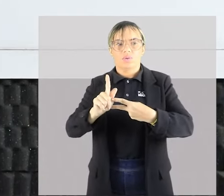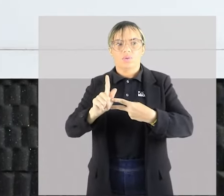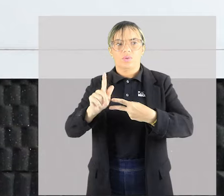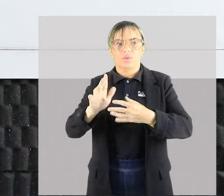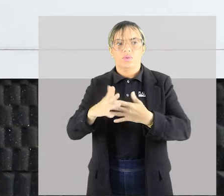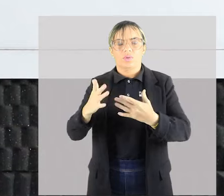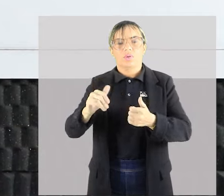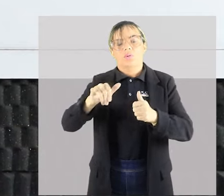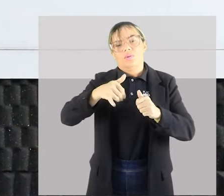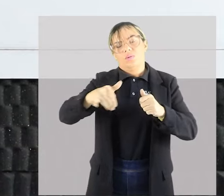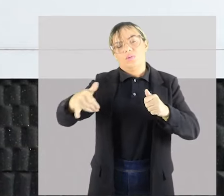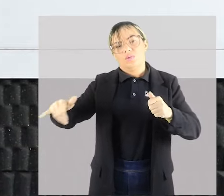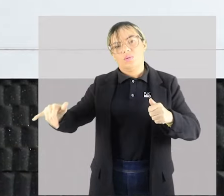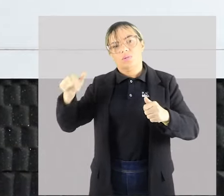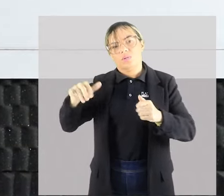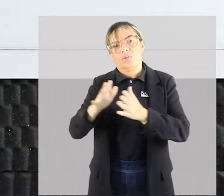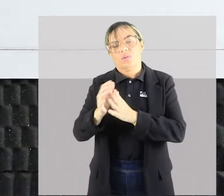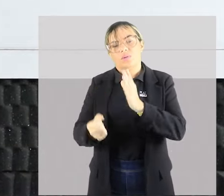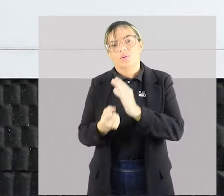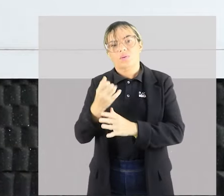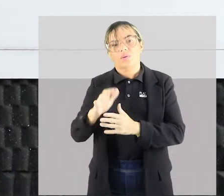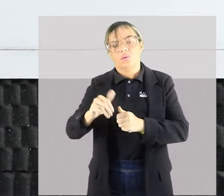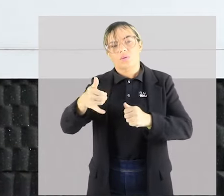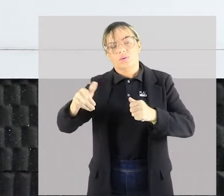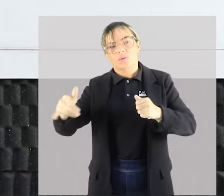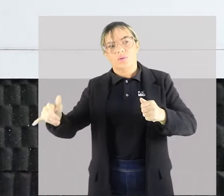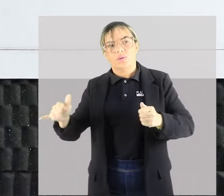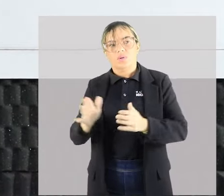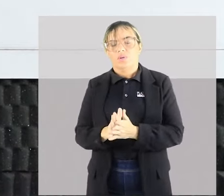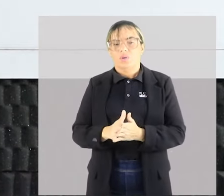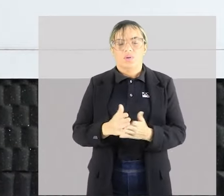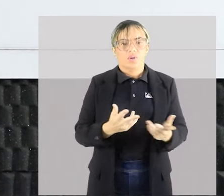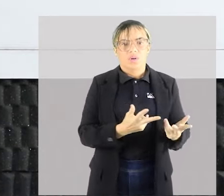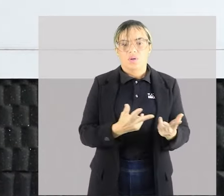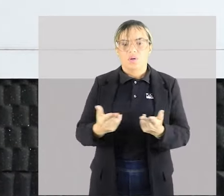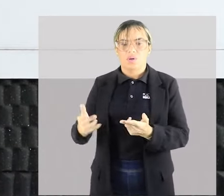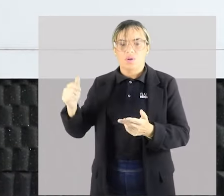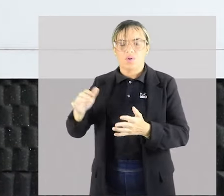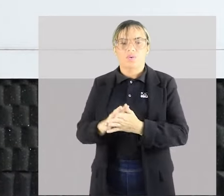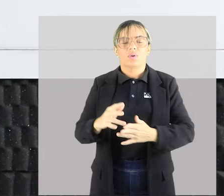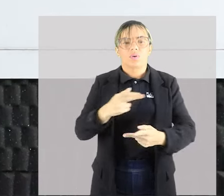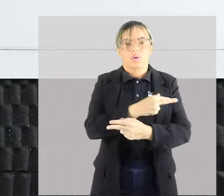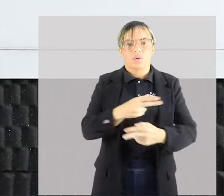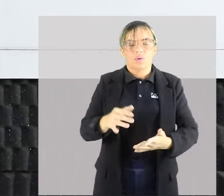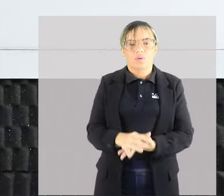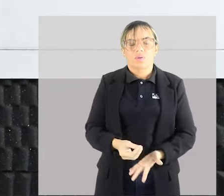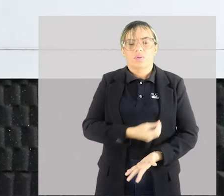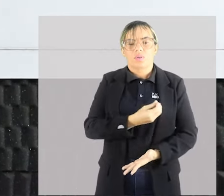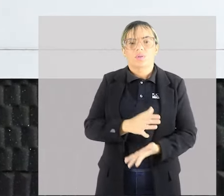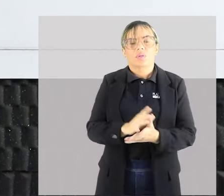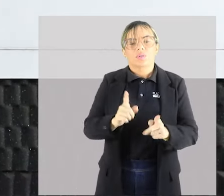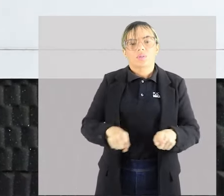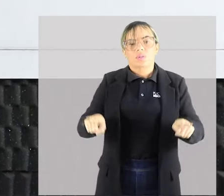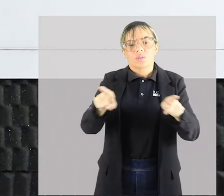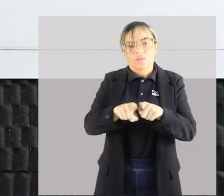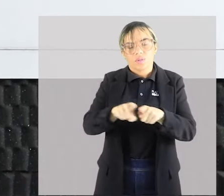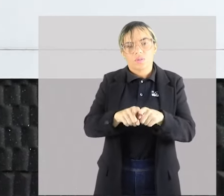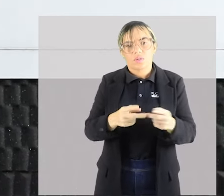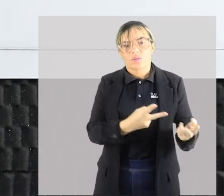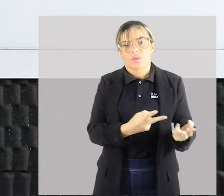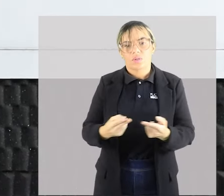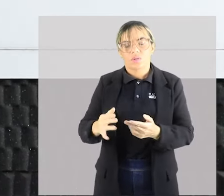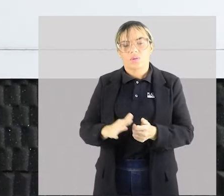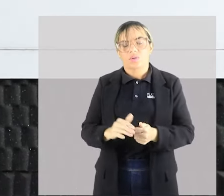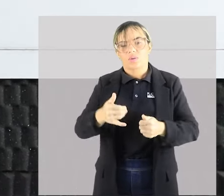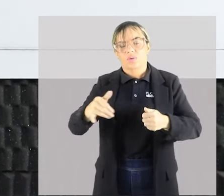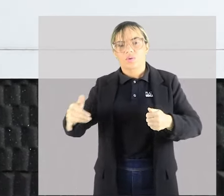aminoácido e essa mesma sequência em qualquer organismo também geraria esse mesmo aminoácido